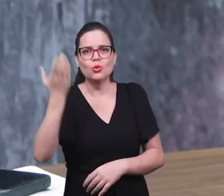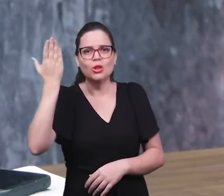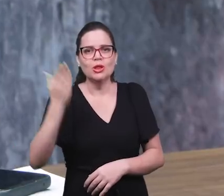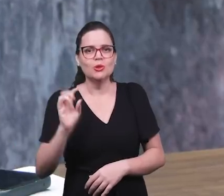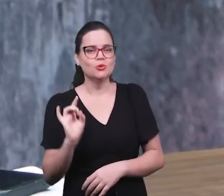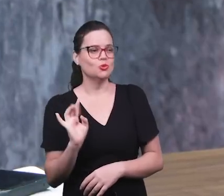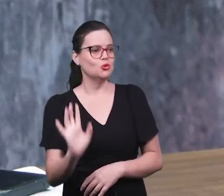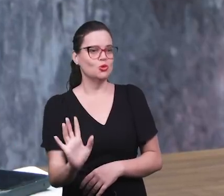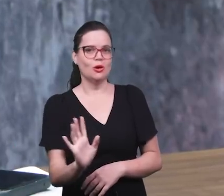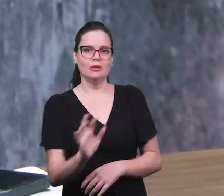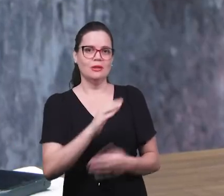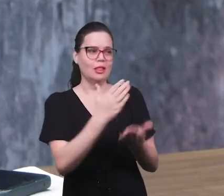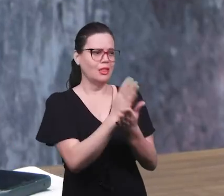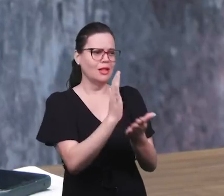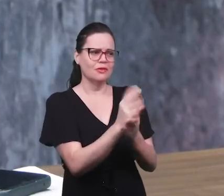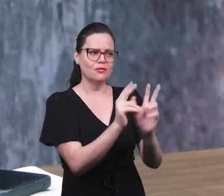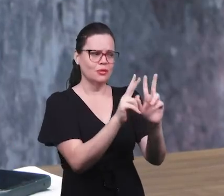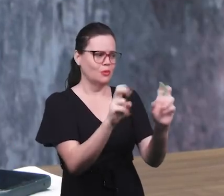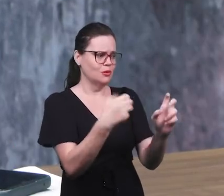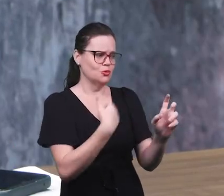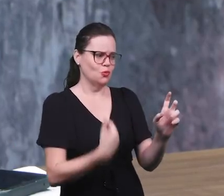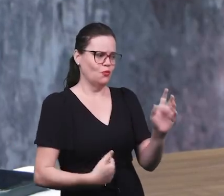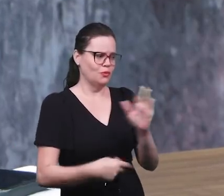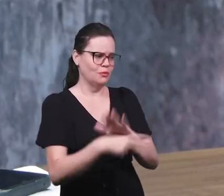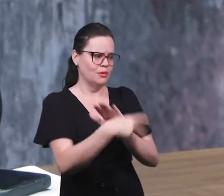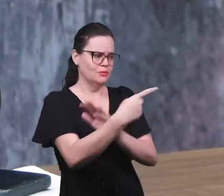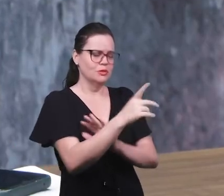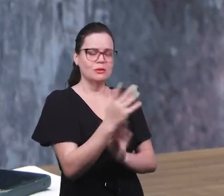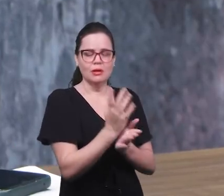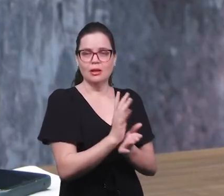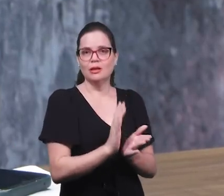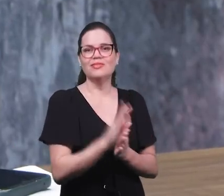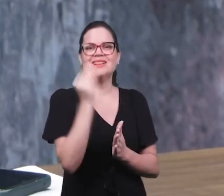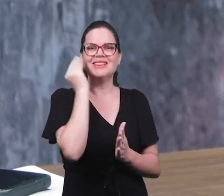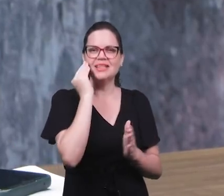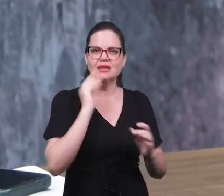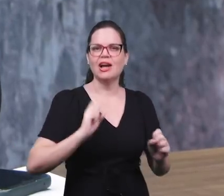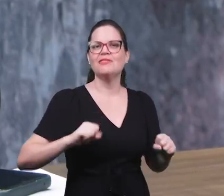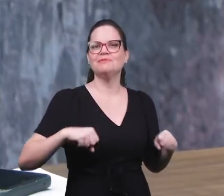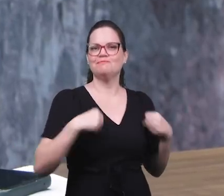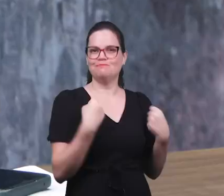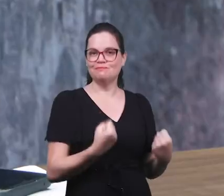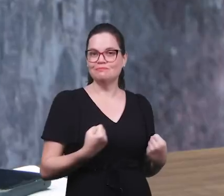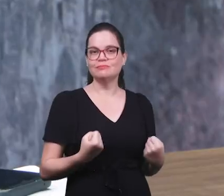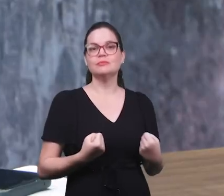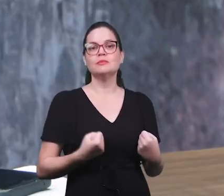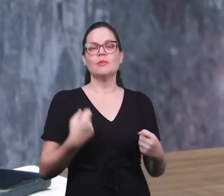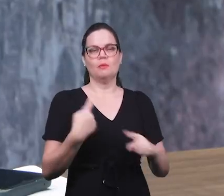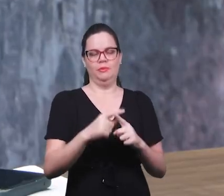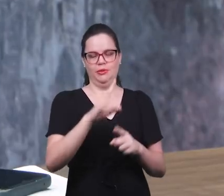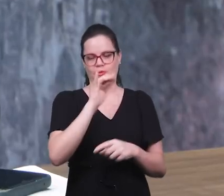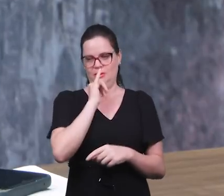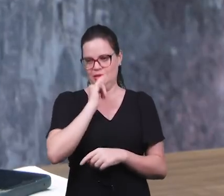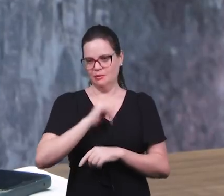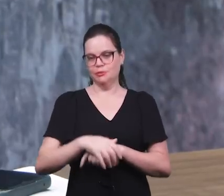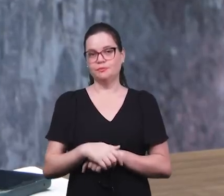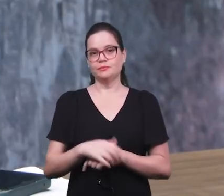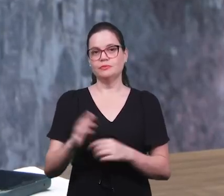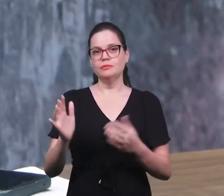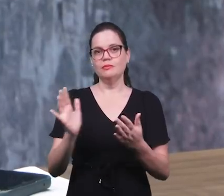apresentadas diante das autoridades e que havia uma distorção dos fatos que fazia, por exemplo, as